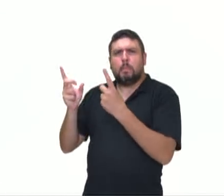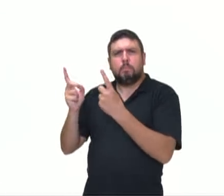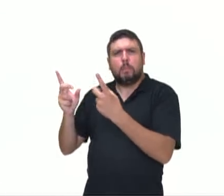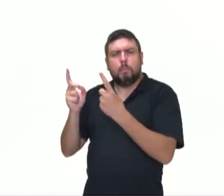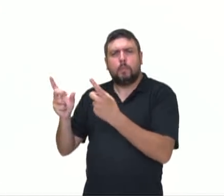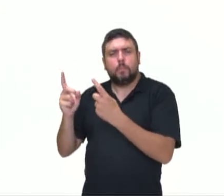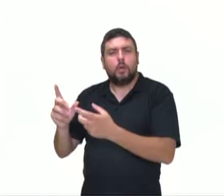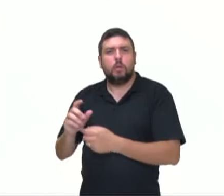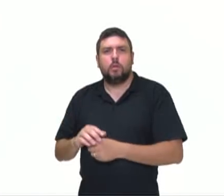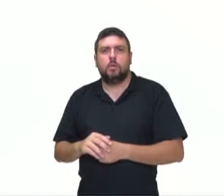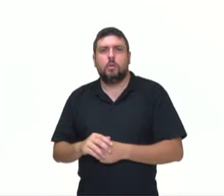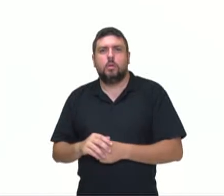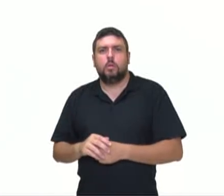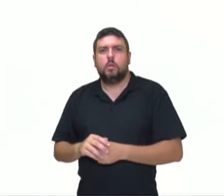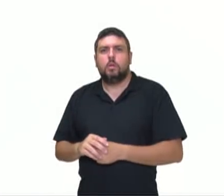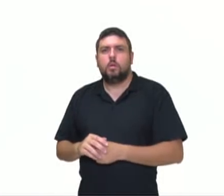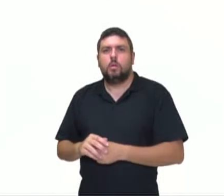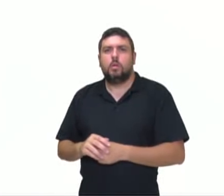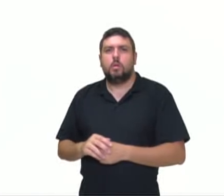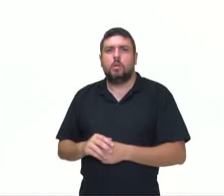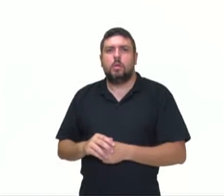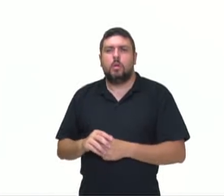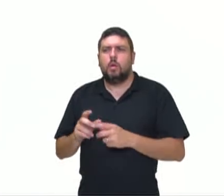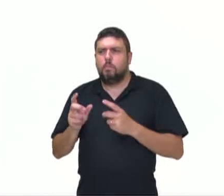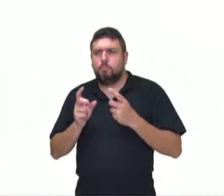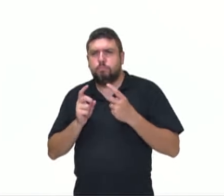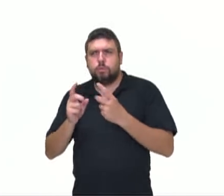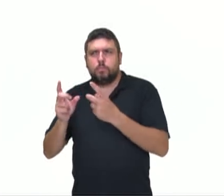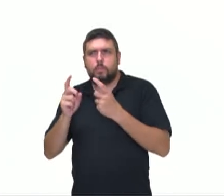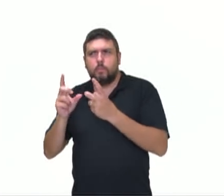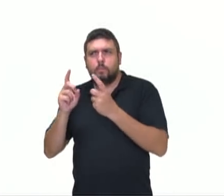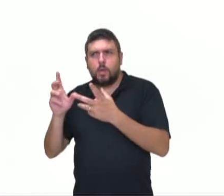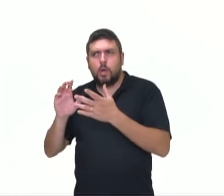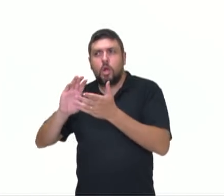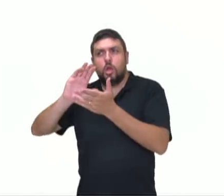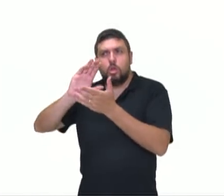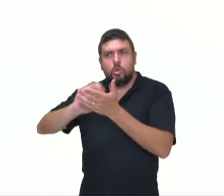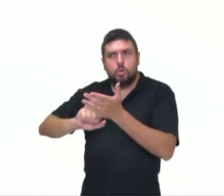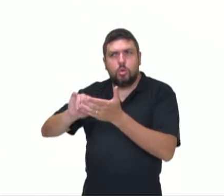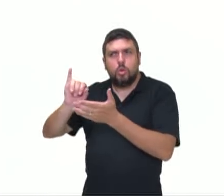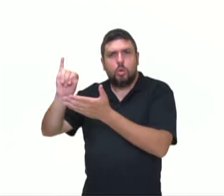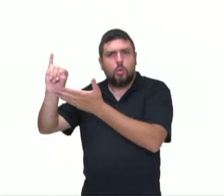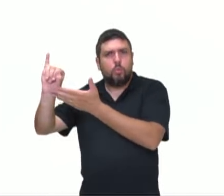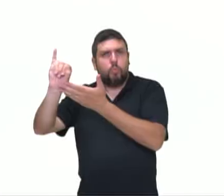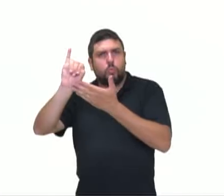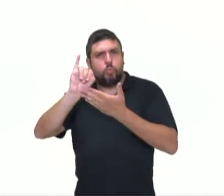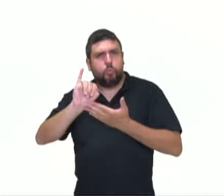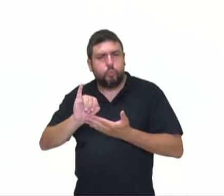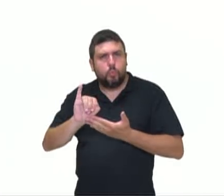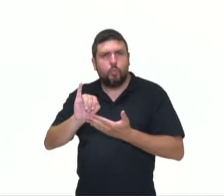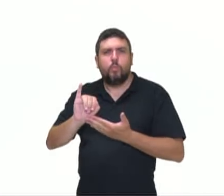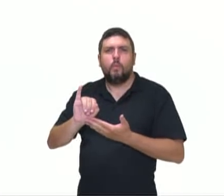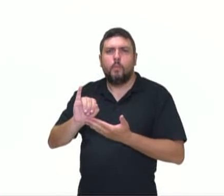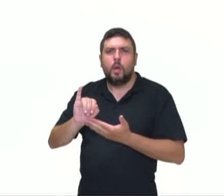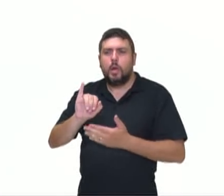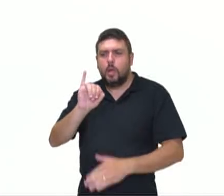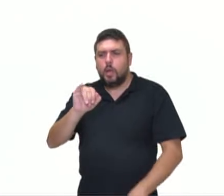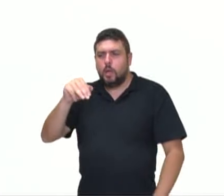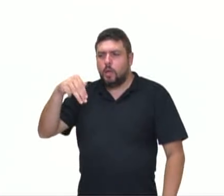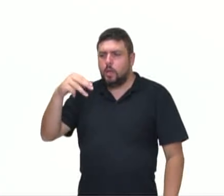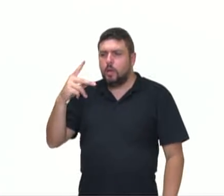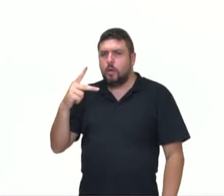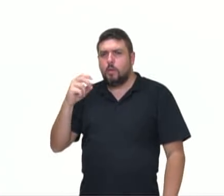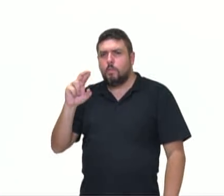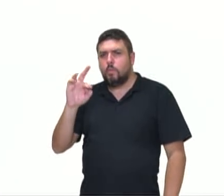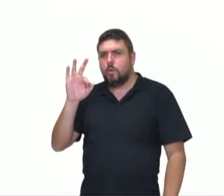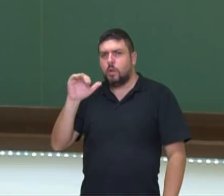se eu pensasse, exportações menos importações vai me dar o superávit. Quando eu vejo essa diferença entre elas, vai